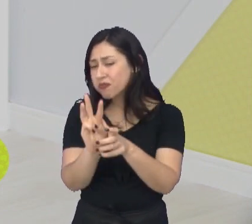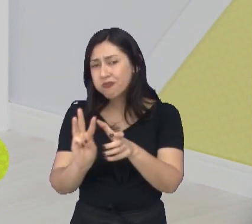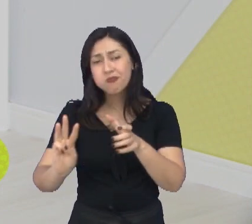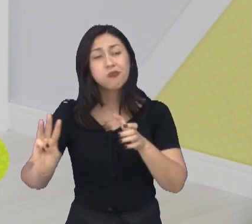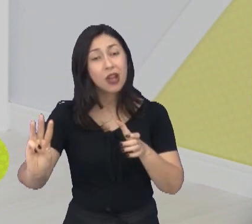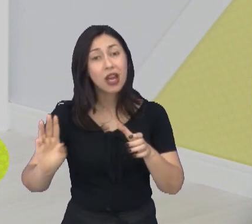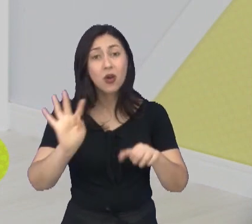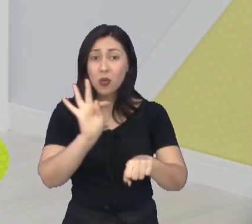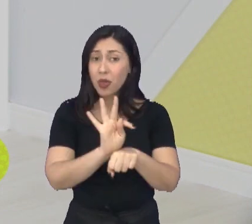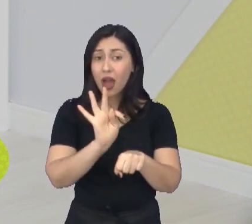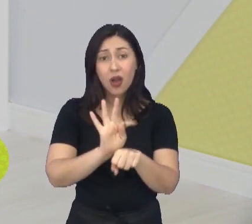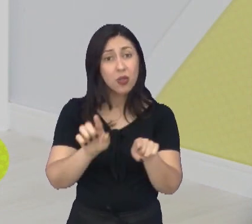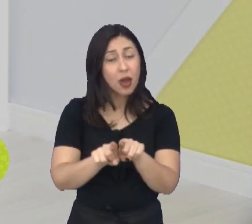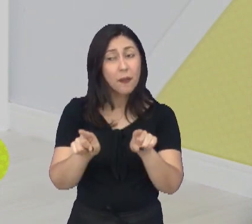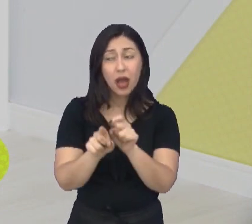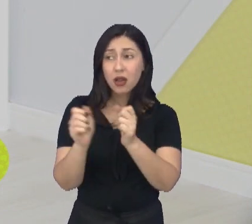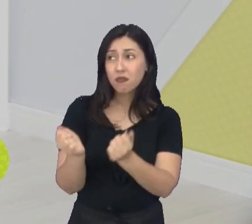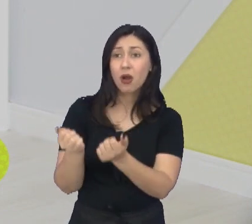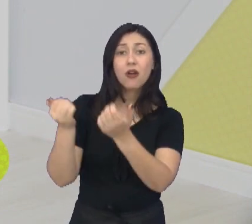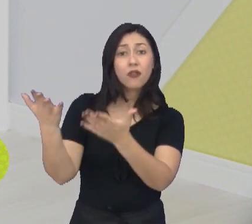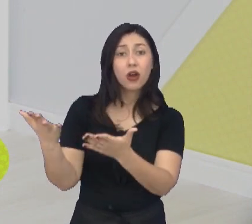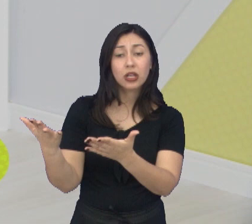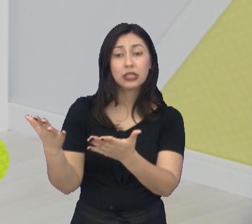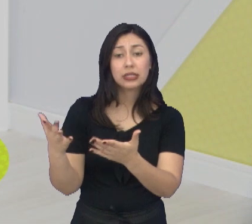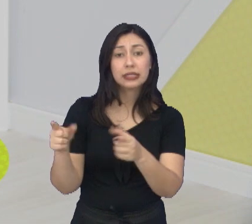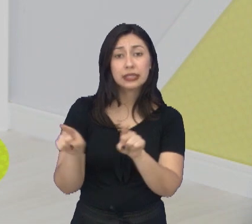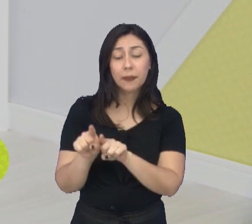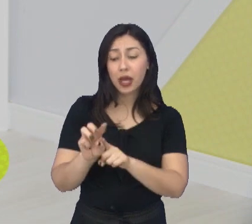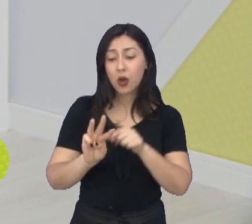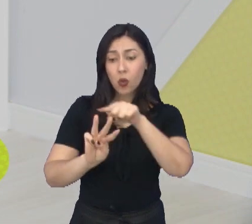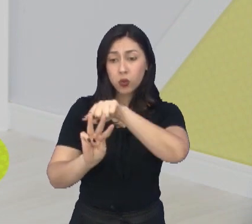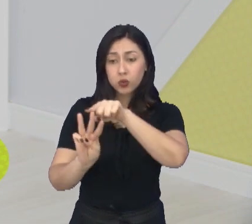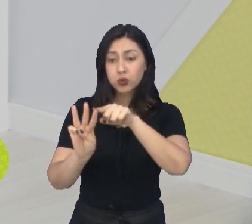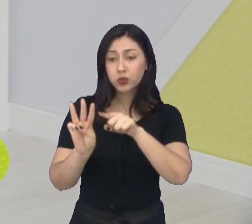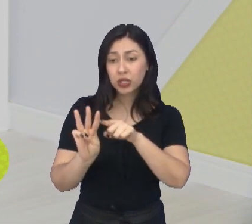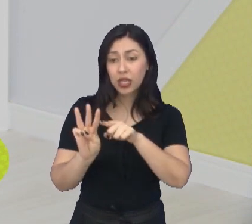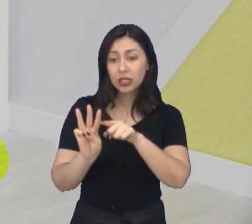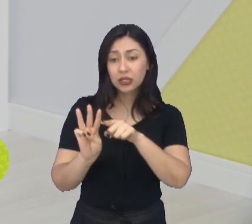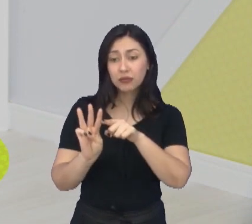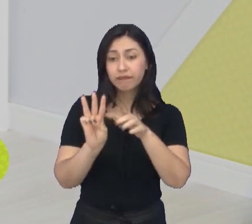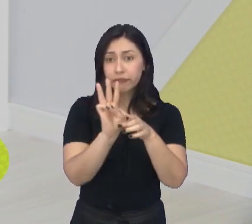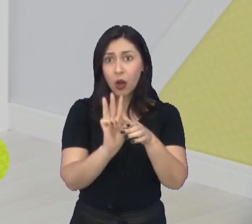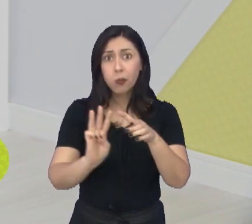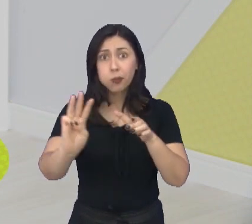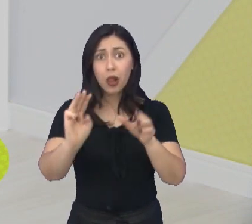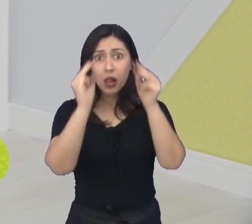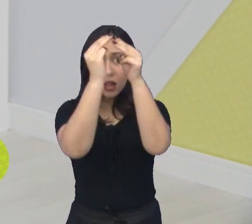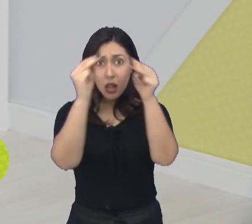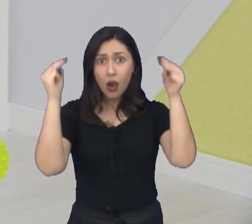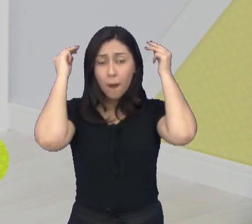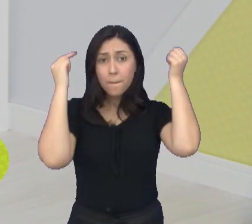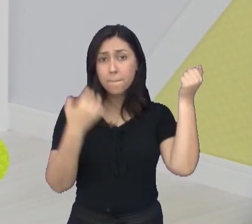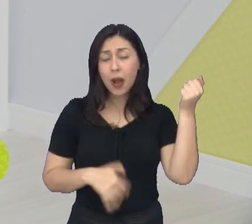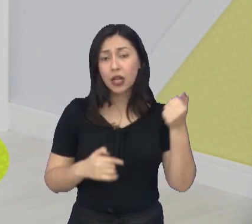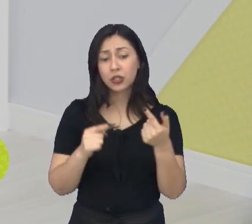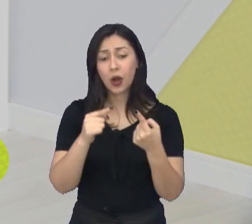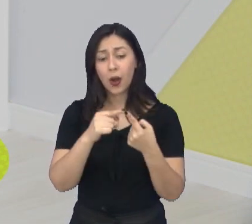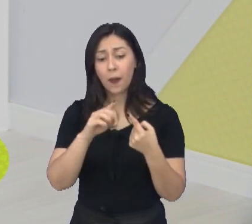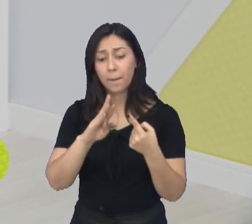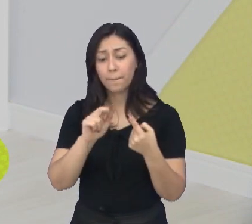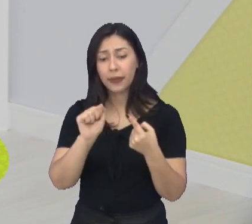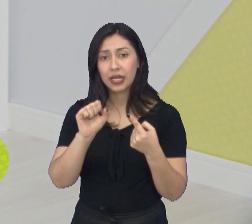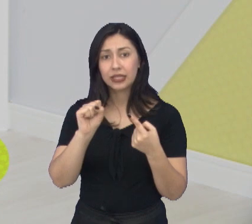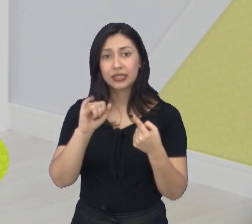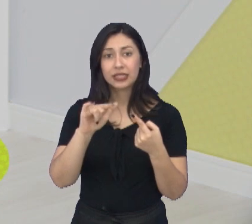tem os dois que estão lá, os três que estavam com a seleção lá no México, principalmente o Brasílio, o levantador, os outros